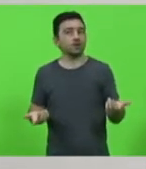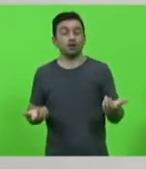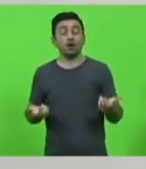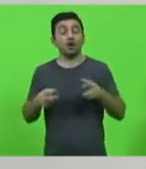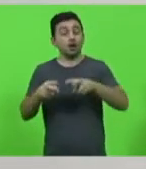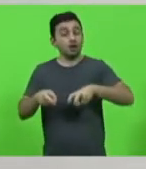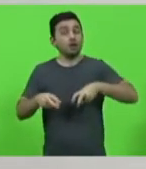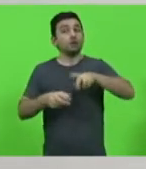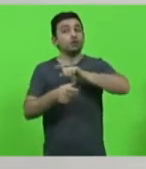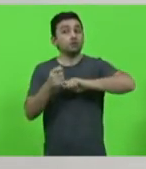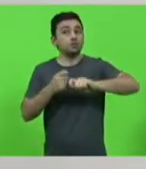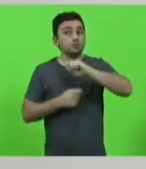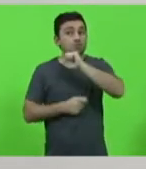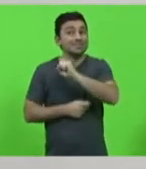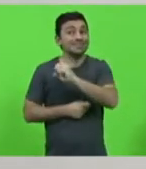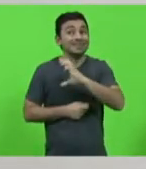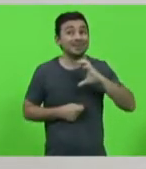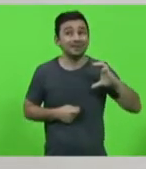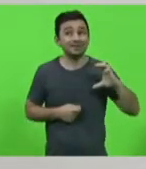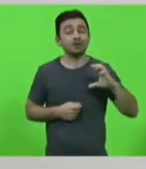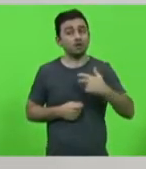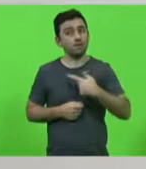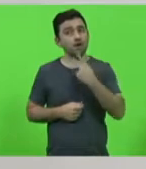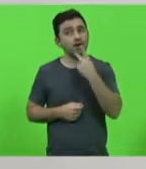agronegócio catarinense.